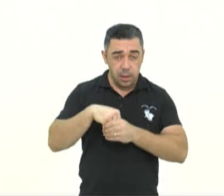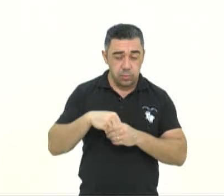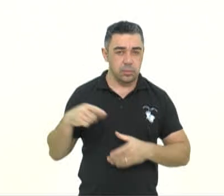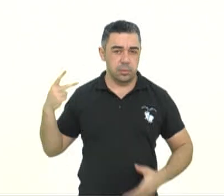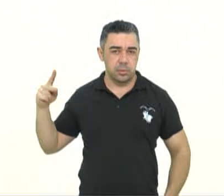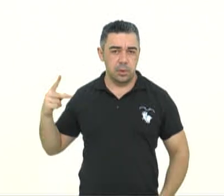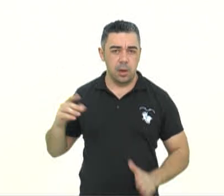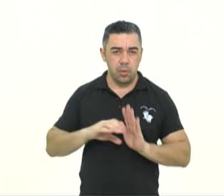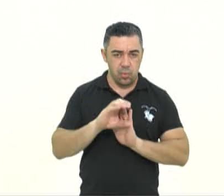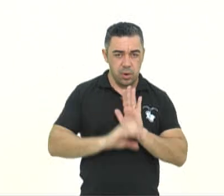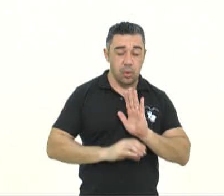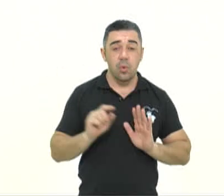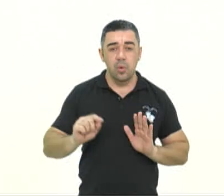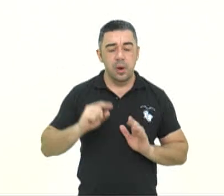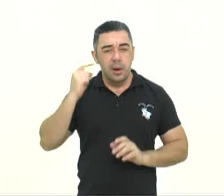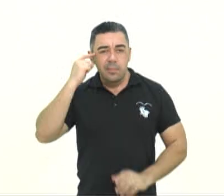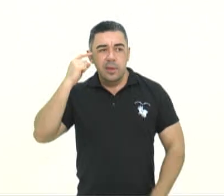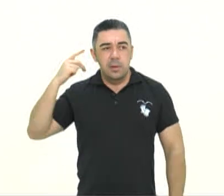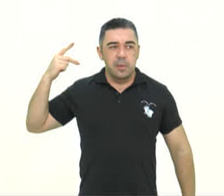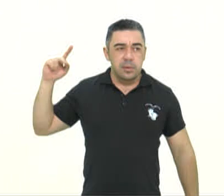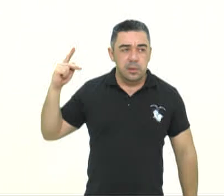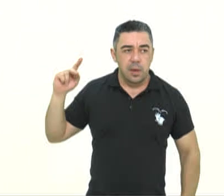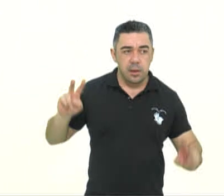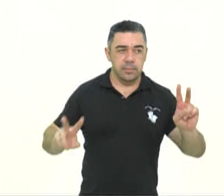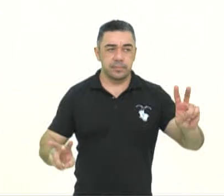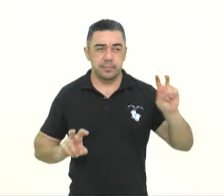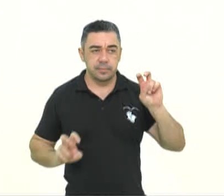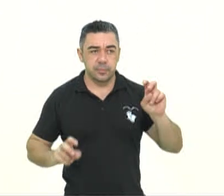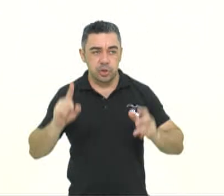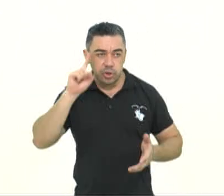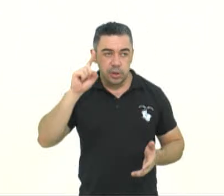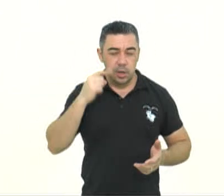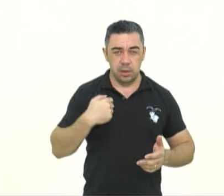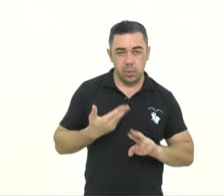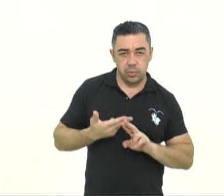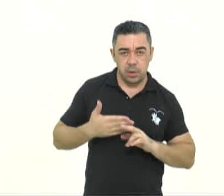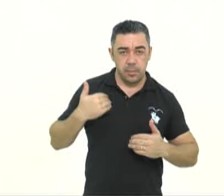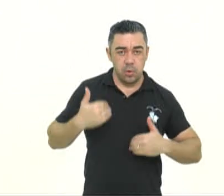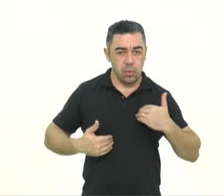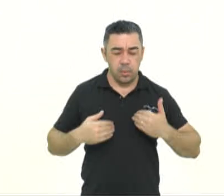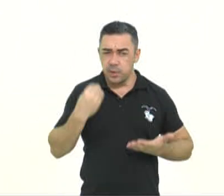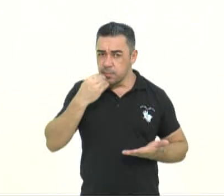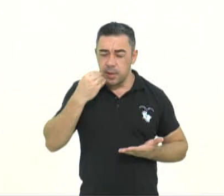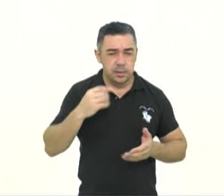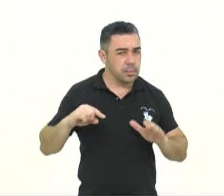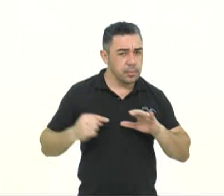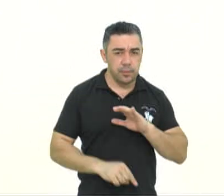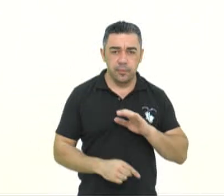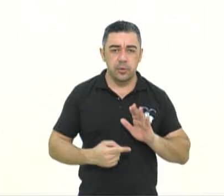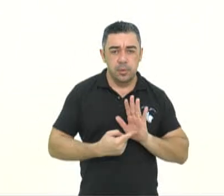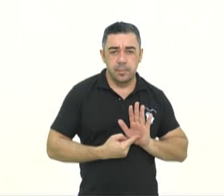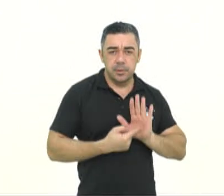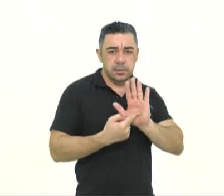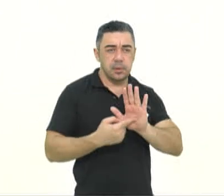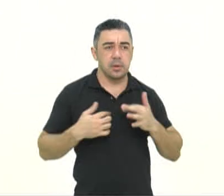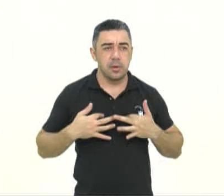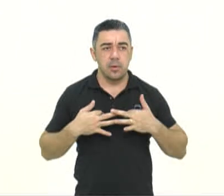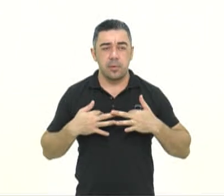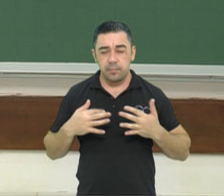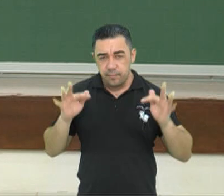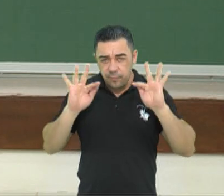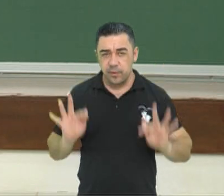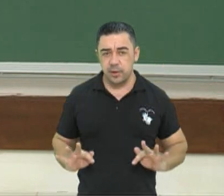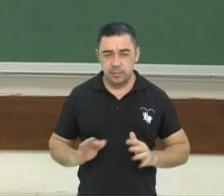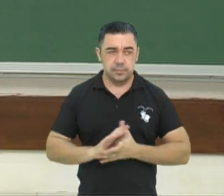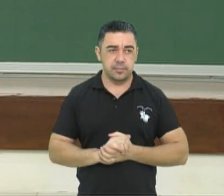momento, ela faz um pensamento que eu parafraseei aqui. No dia que usei meu corpo foi uma experiência profunda. A performance me faz feliz.